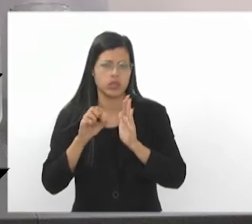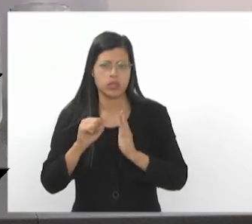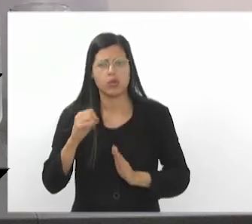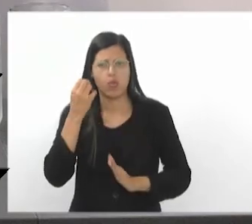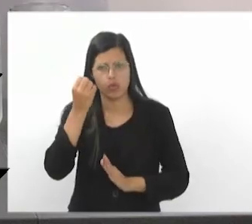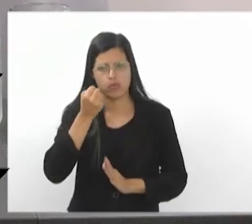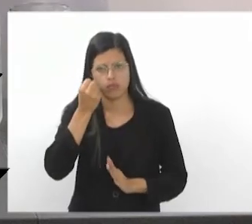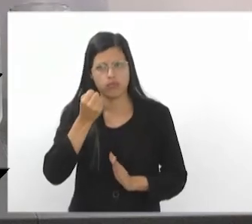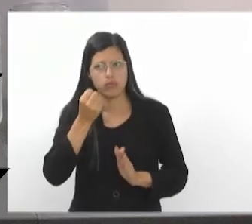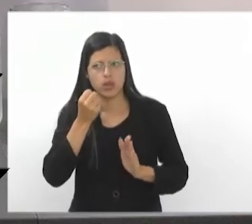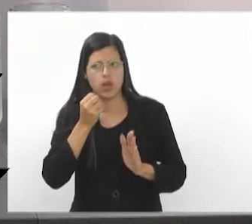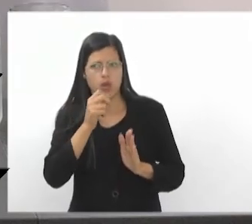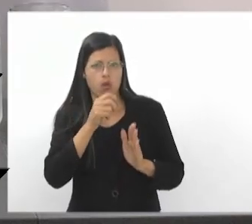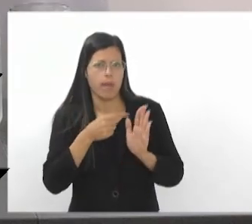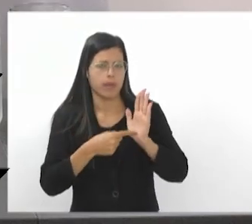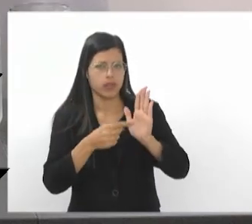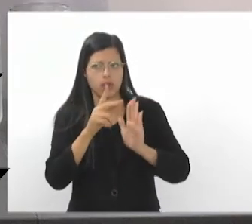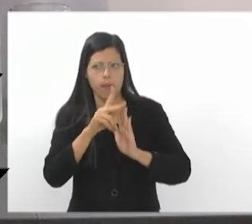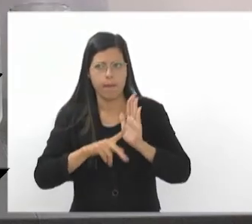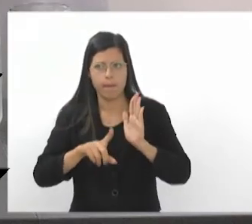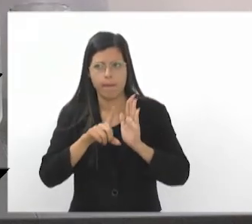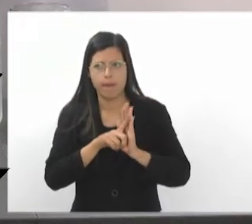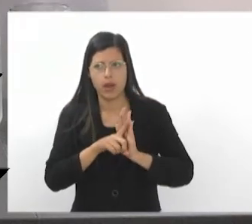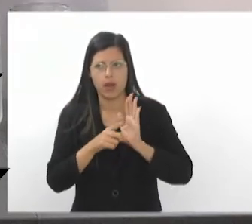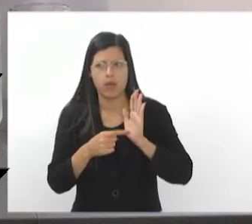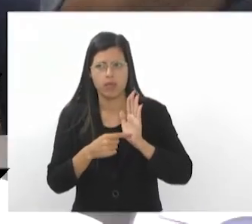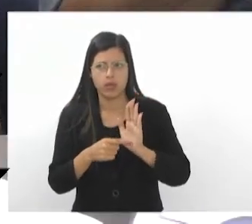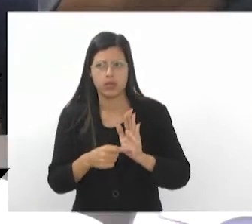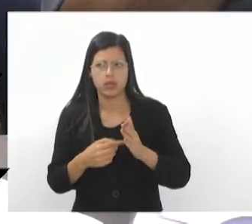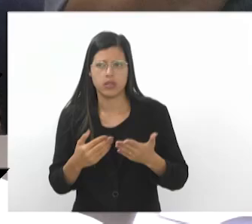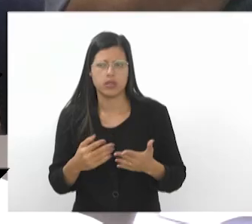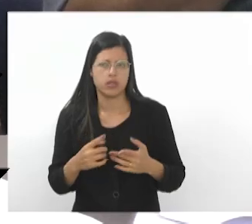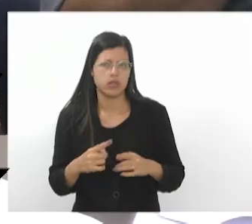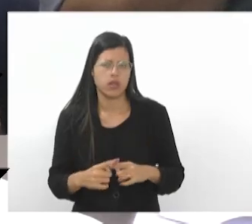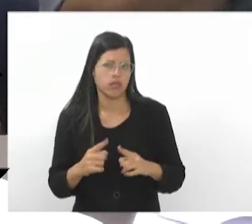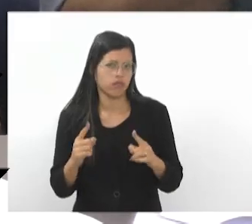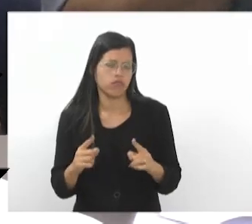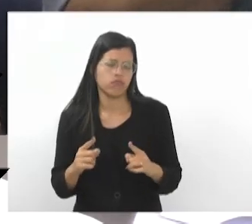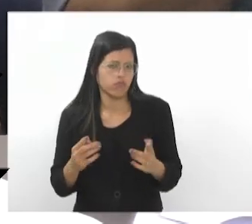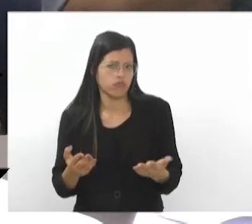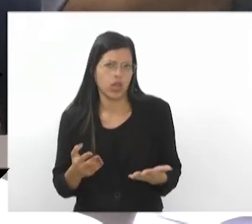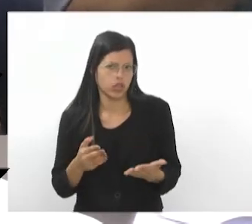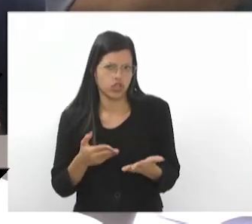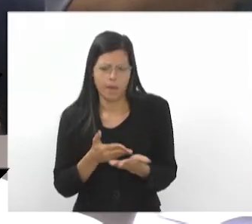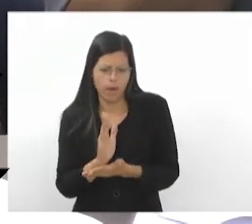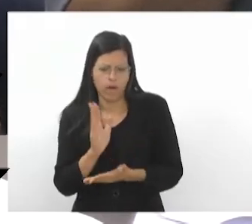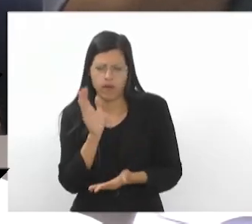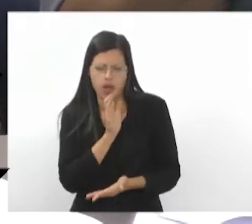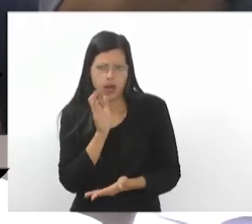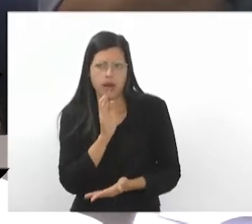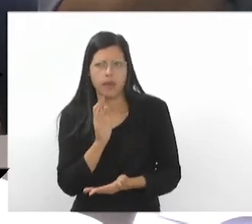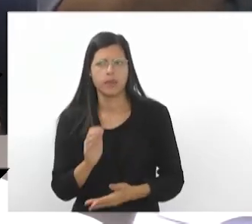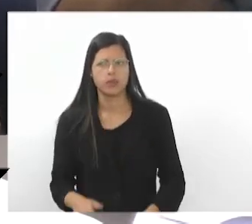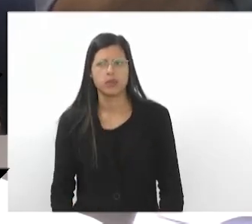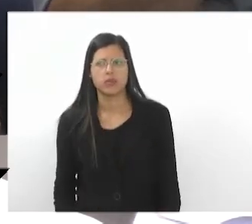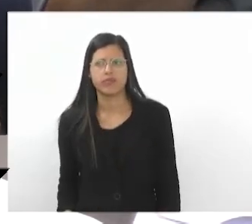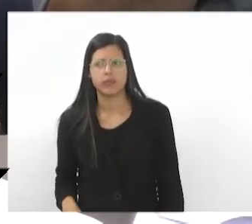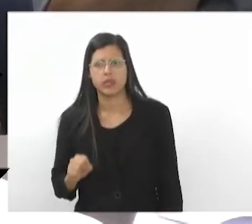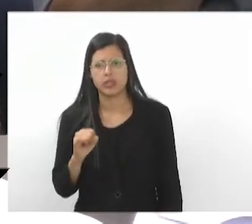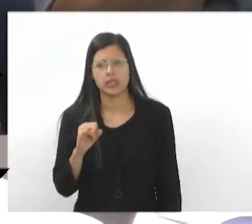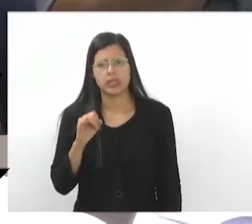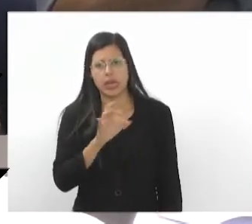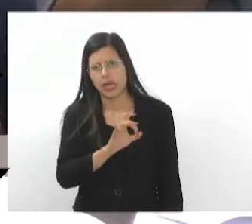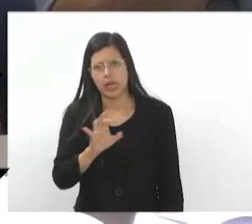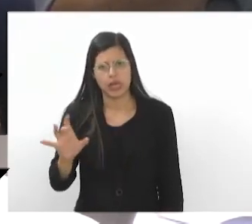PL para diácono, diaconisa de não todas é as o religiões. ideal. O ideal seria tudo. Mas se cada um quer se dirigir à sua área, que assim o seja,